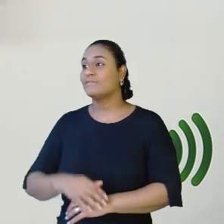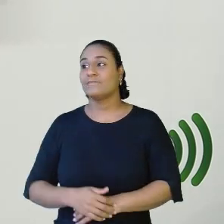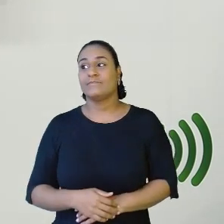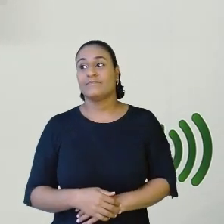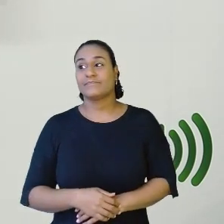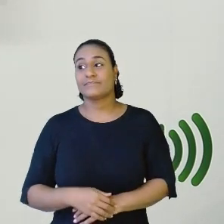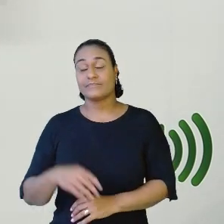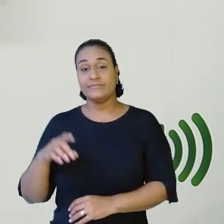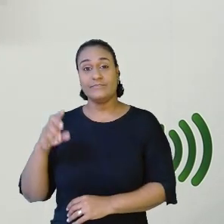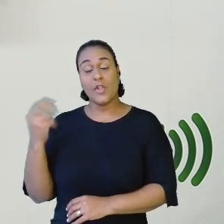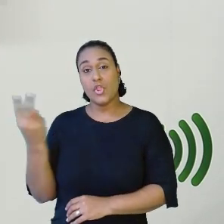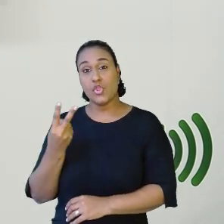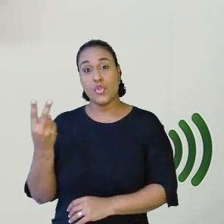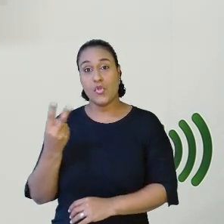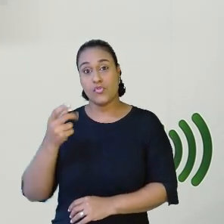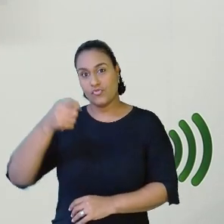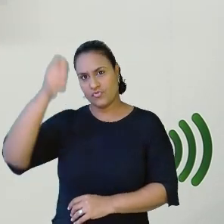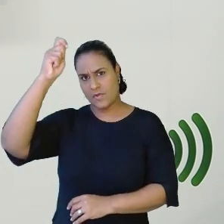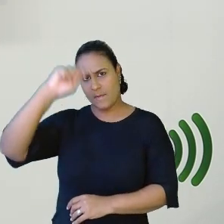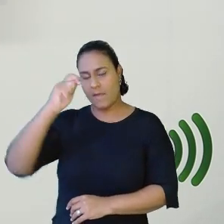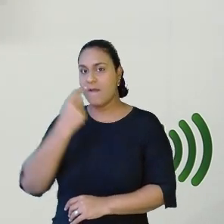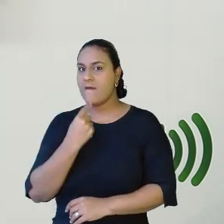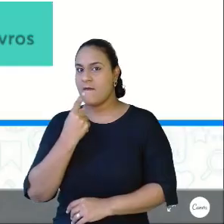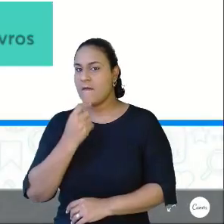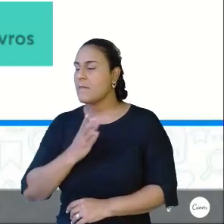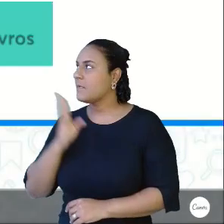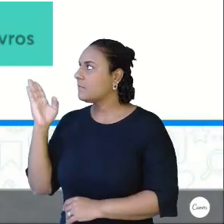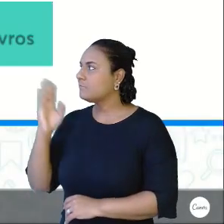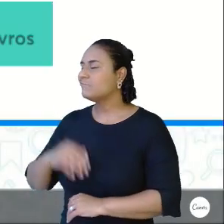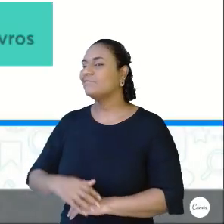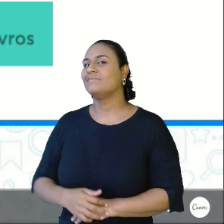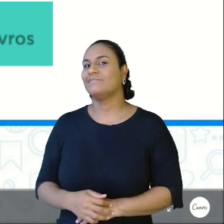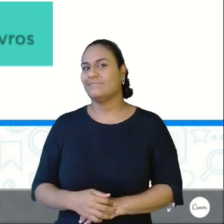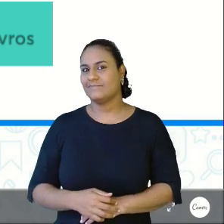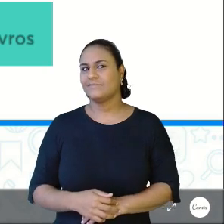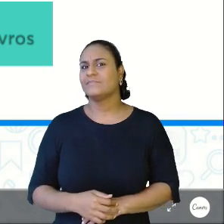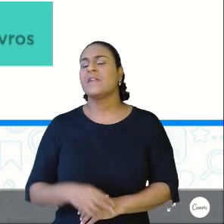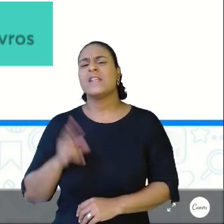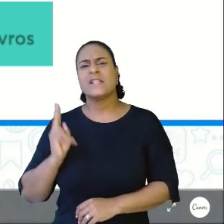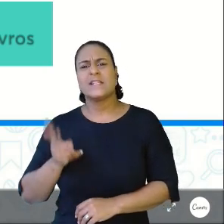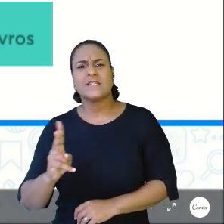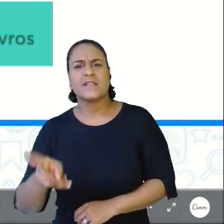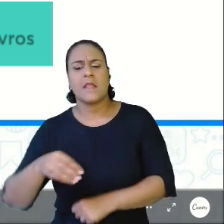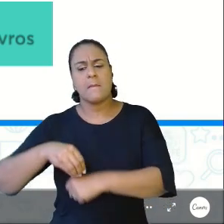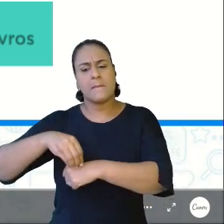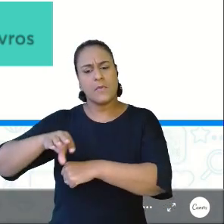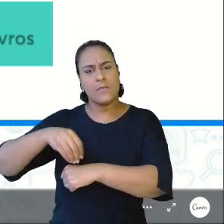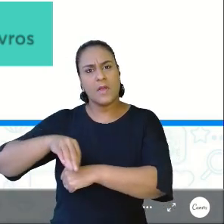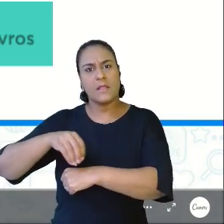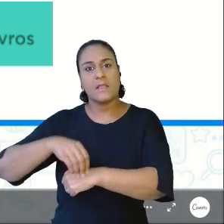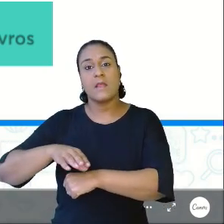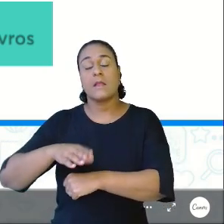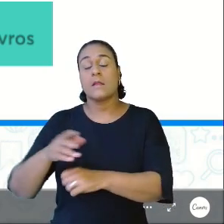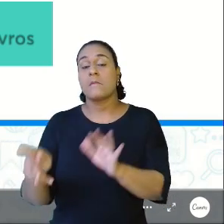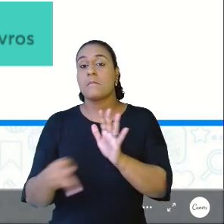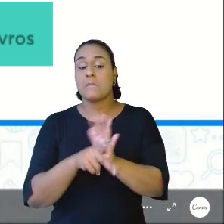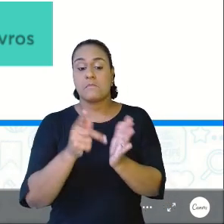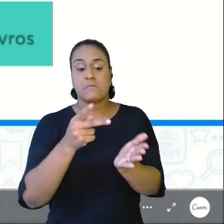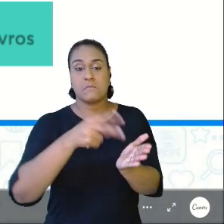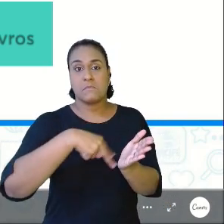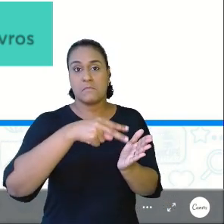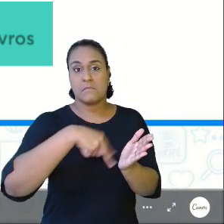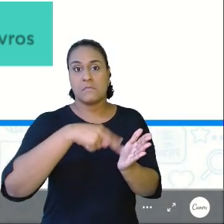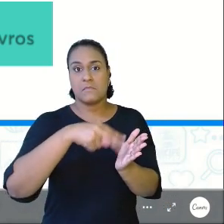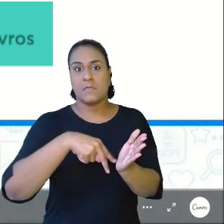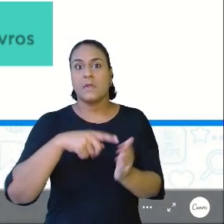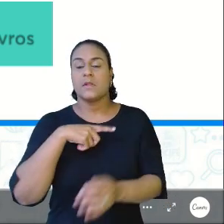Dois Chapéus Vermelhinhos. Vocês já sabem que eu sempre trago uma dica de leitura que está na árvore de